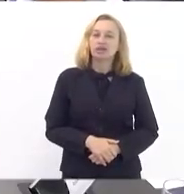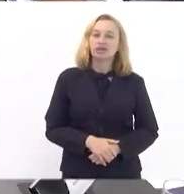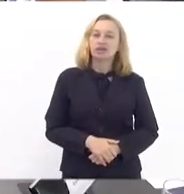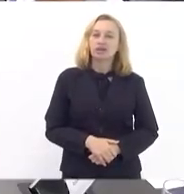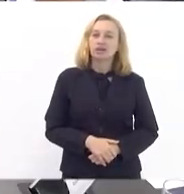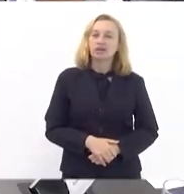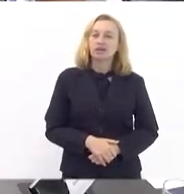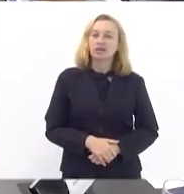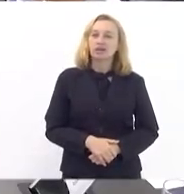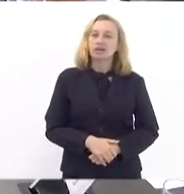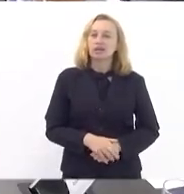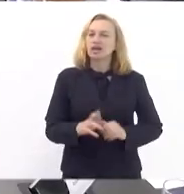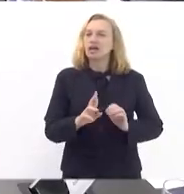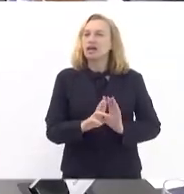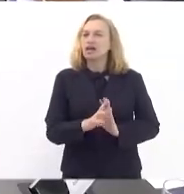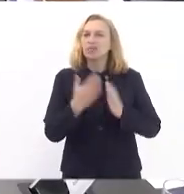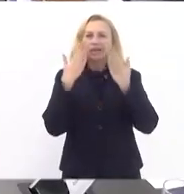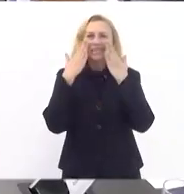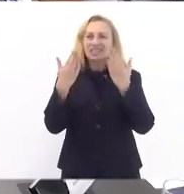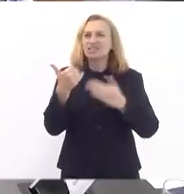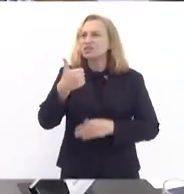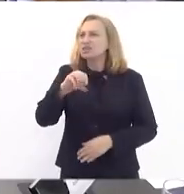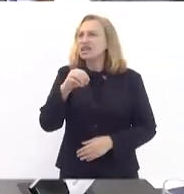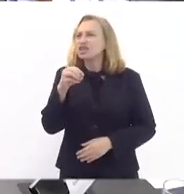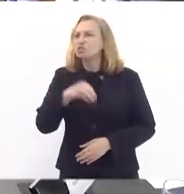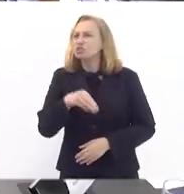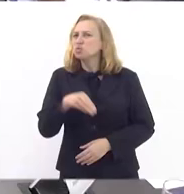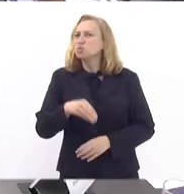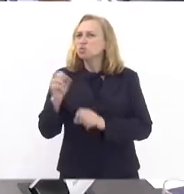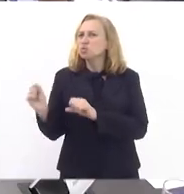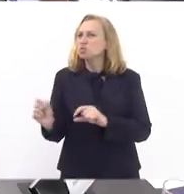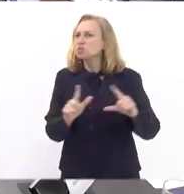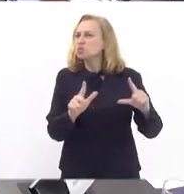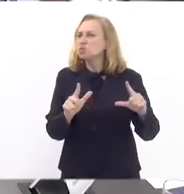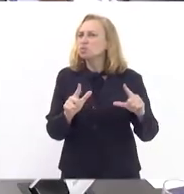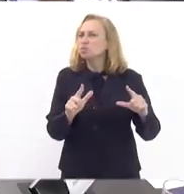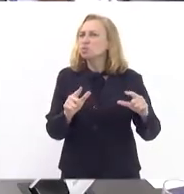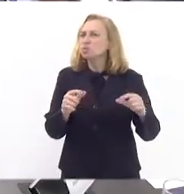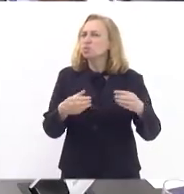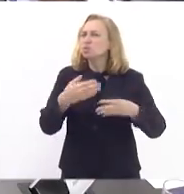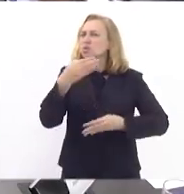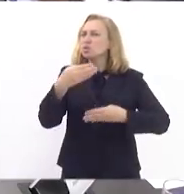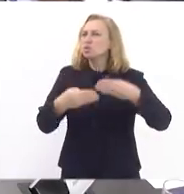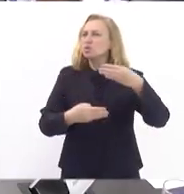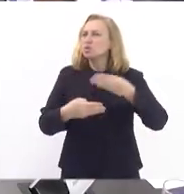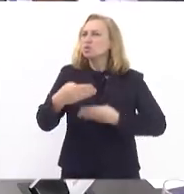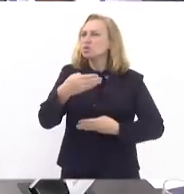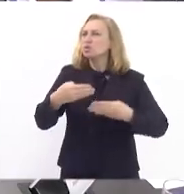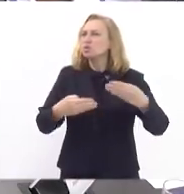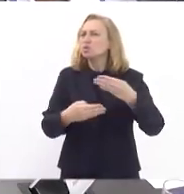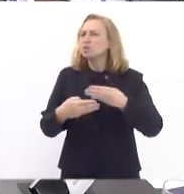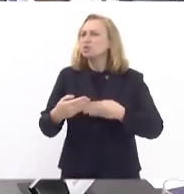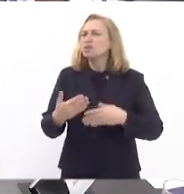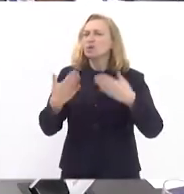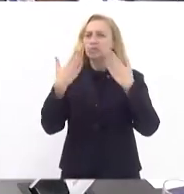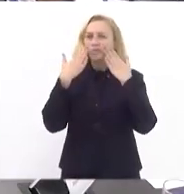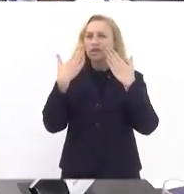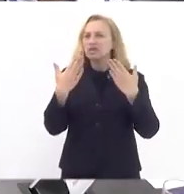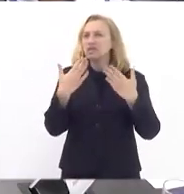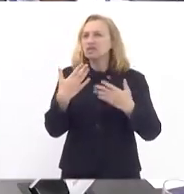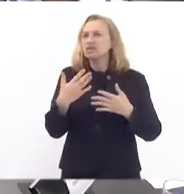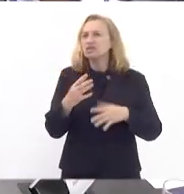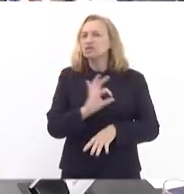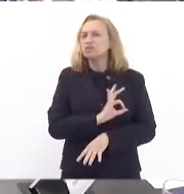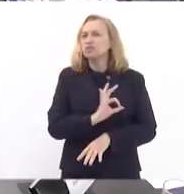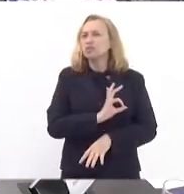Hoje tem apresentação de 10 minutos nesse data show vai ser apresentado pela polícia militar do Rio de Janeiro eu vou pedir aos novos